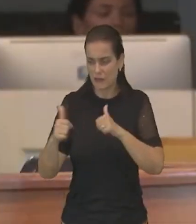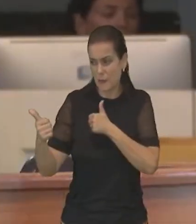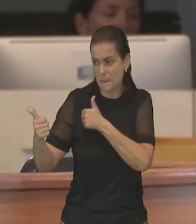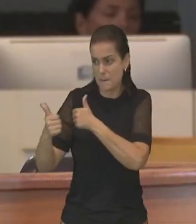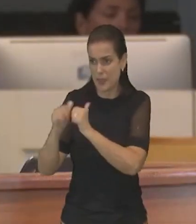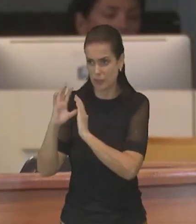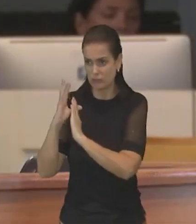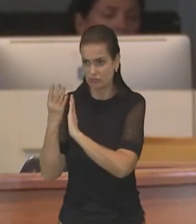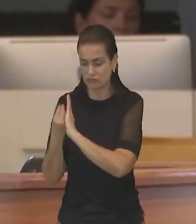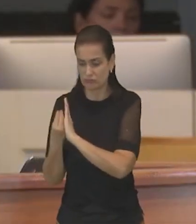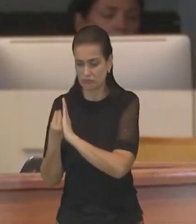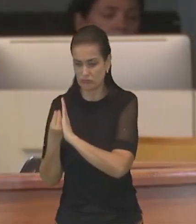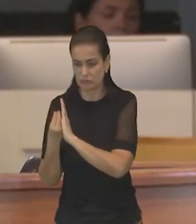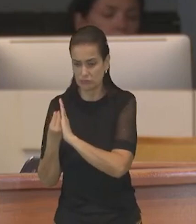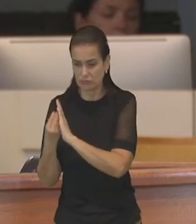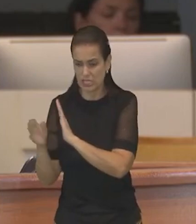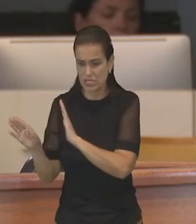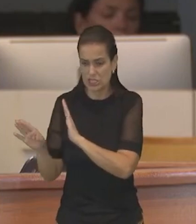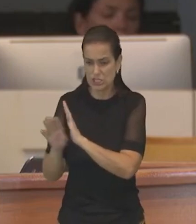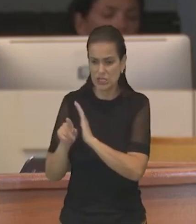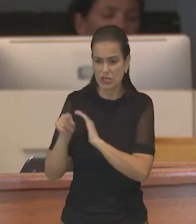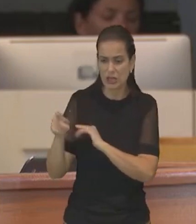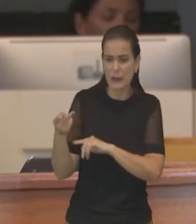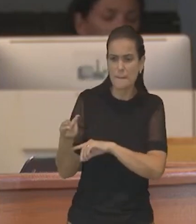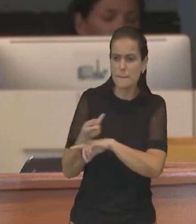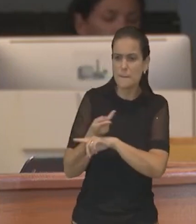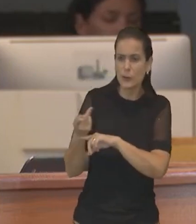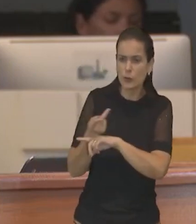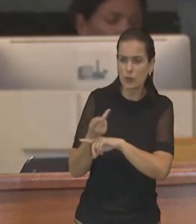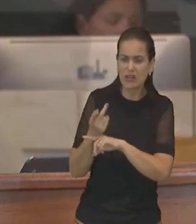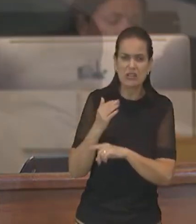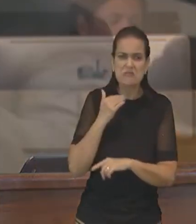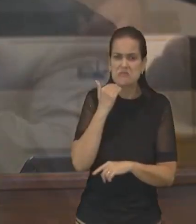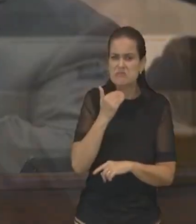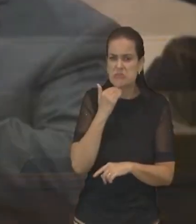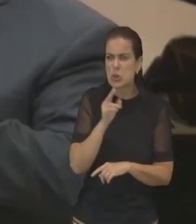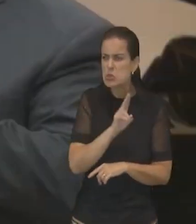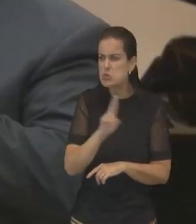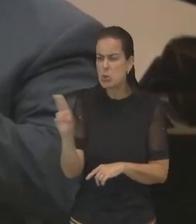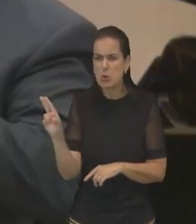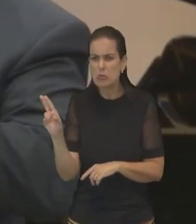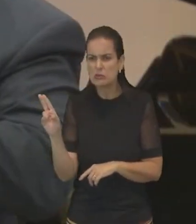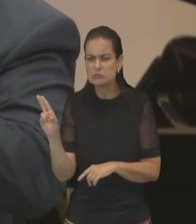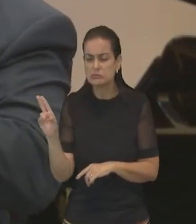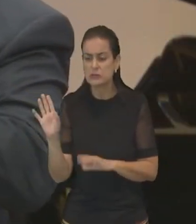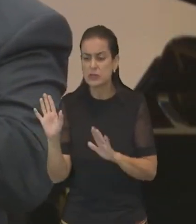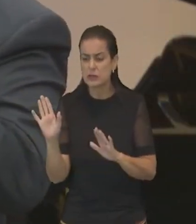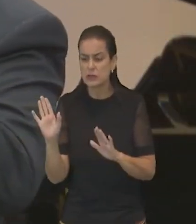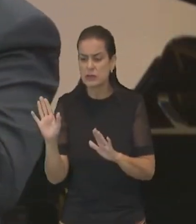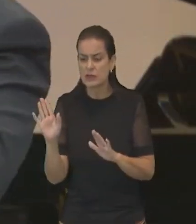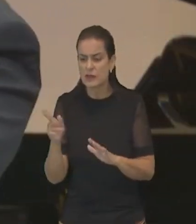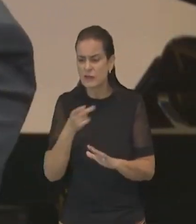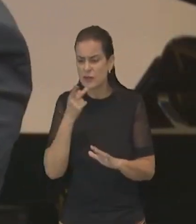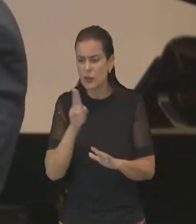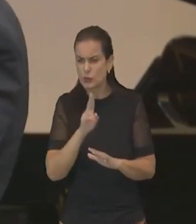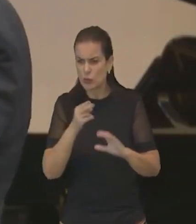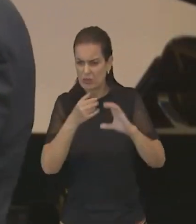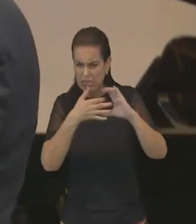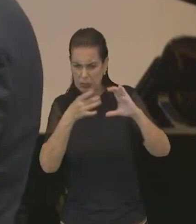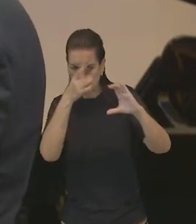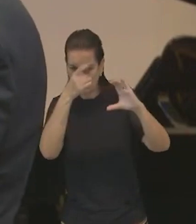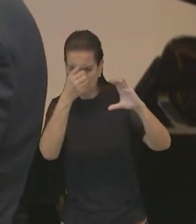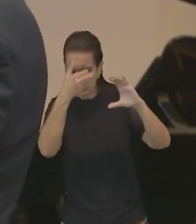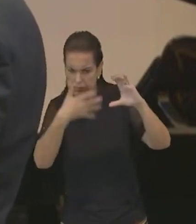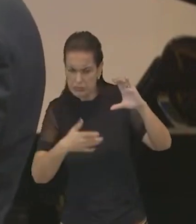igreja. Quando cheguei lá, procurei por ele e ninguém sabia o nome do jovem, até que mencionei as características